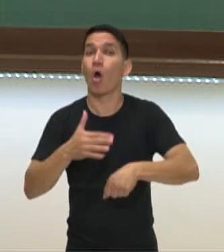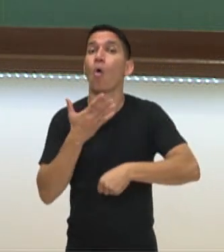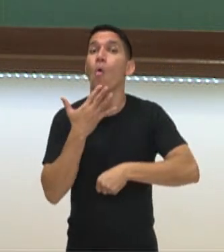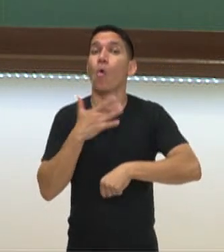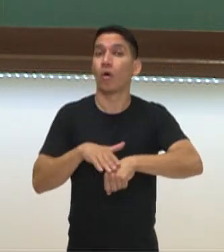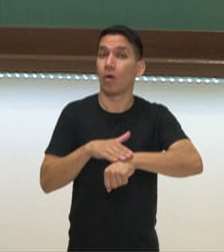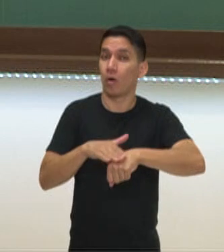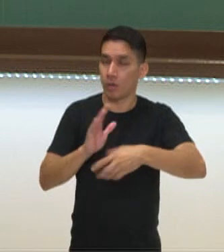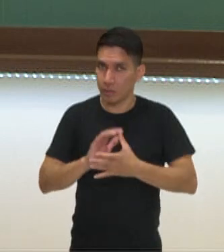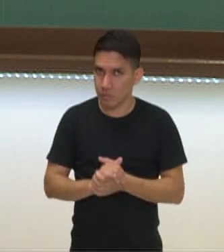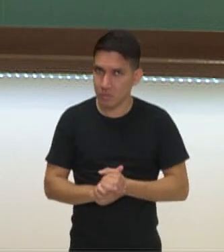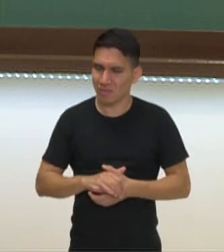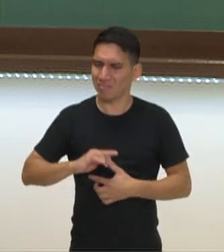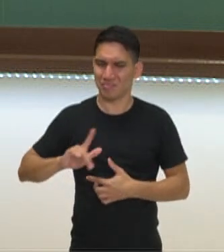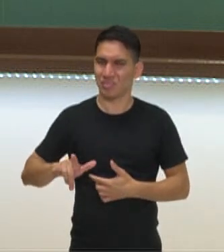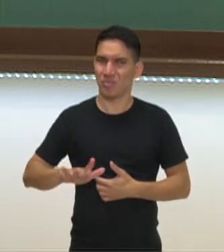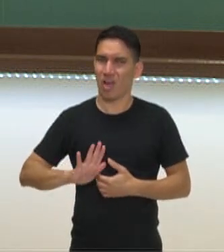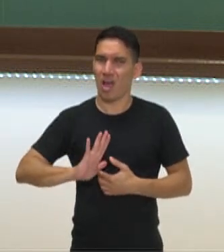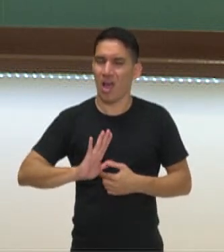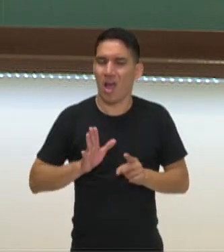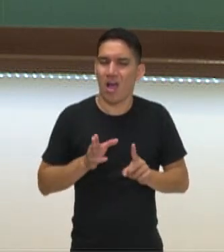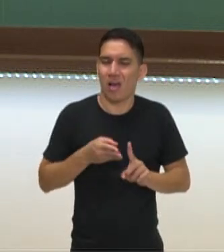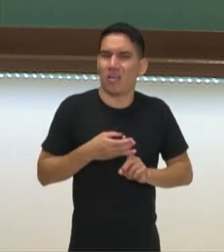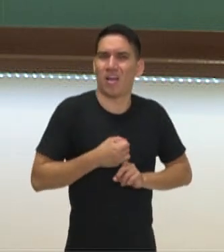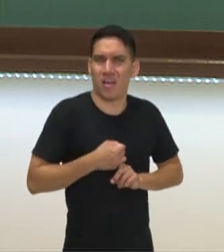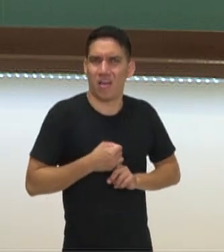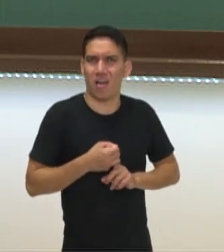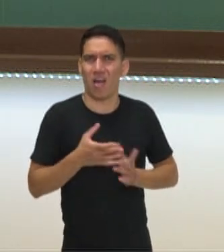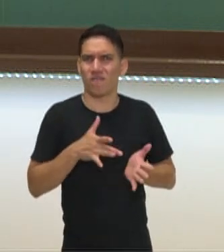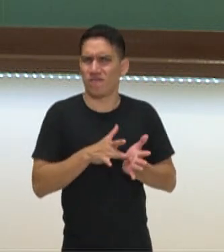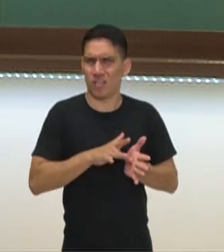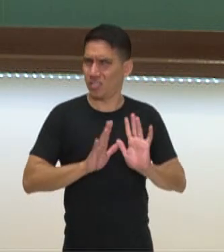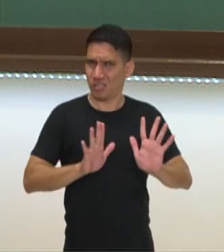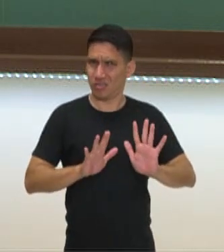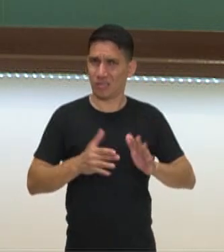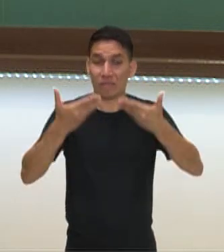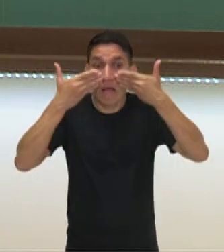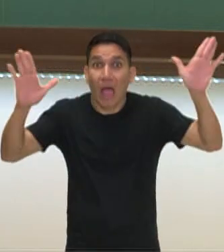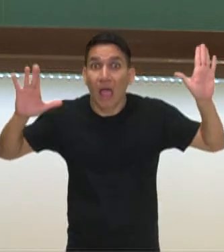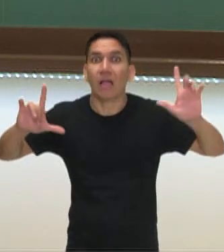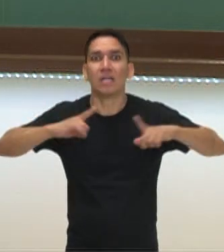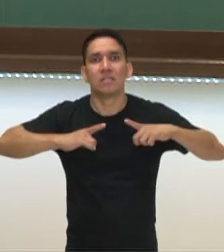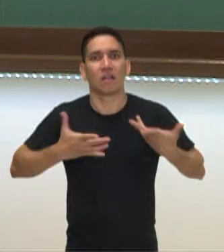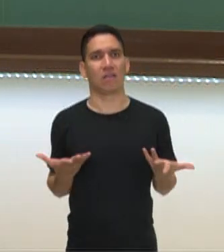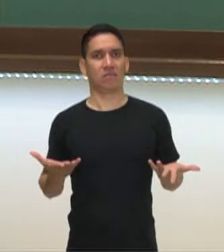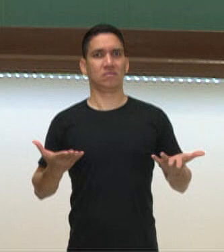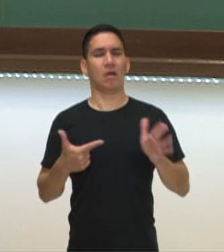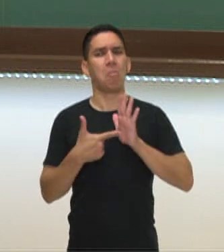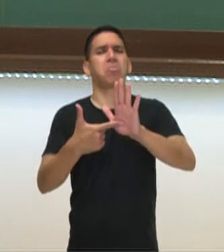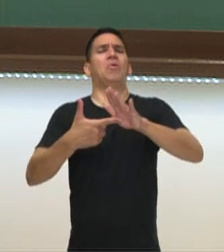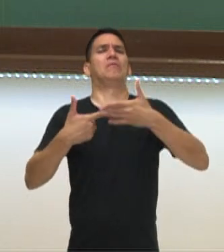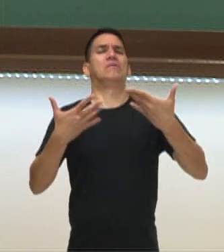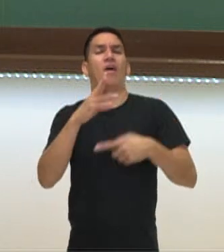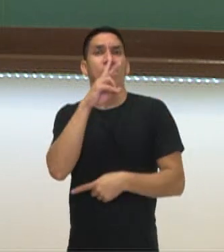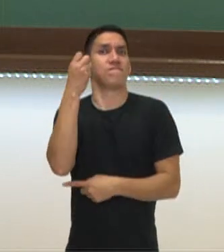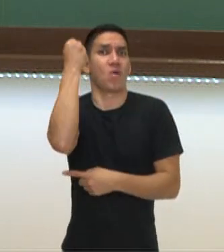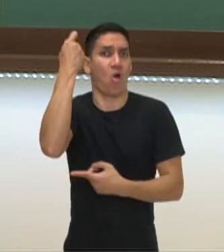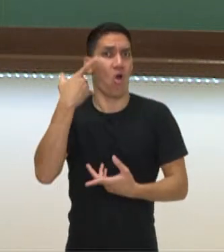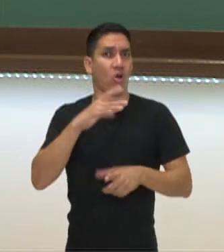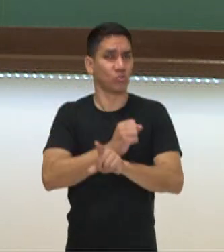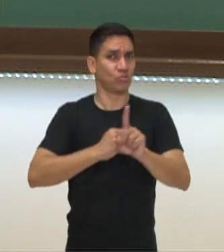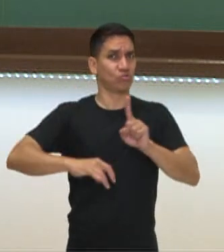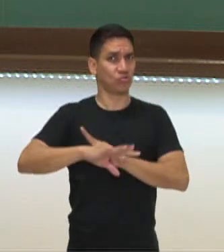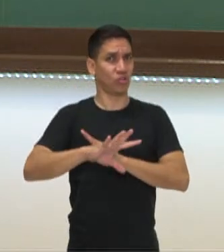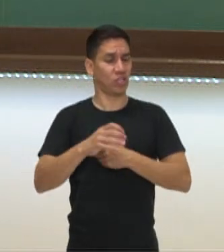ela não é nem um pouco disfarçada, né? Ela acontece assim de forma assim, ela aparece muito nessa sociedade